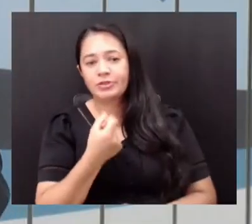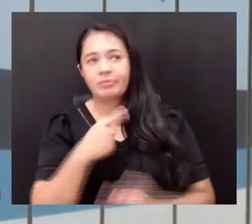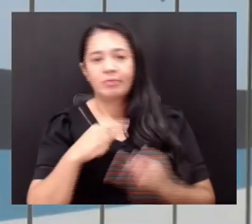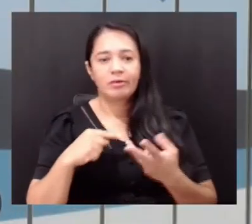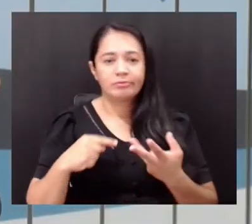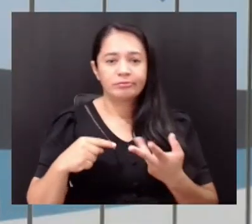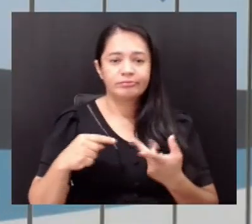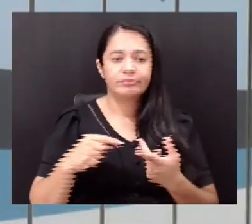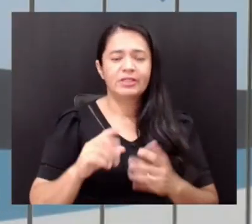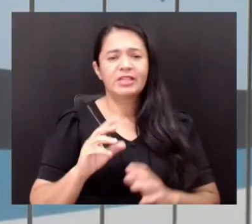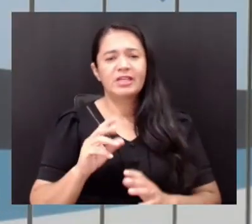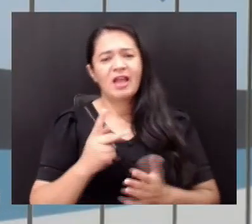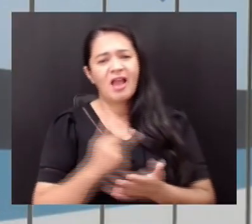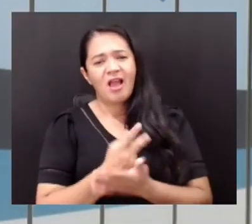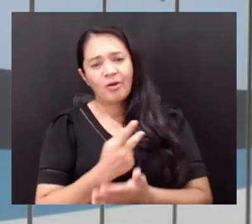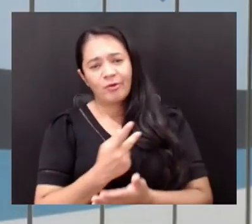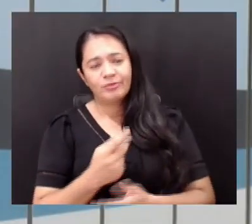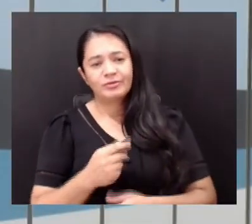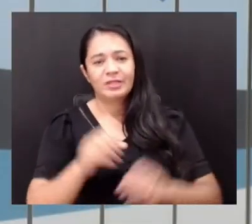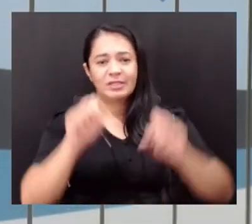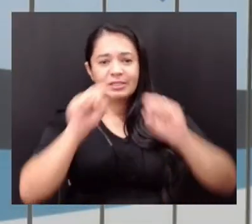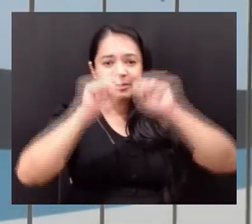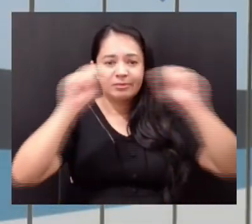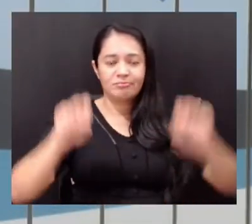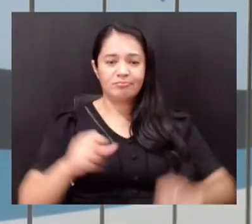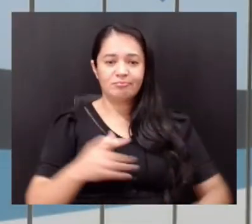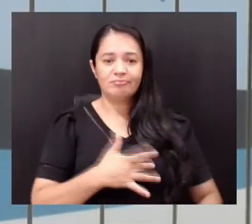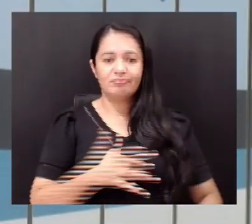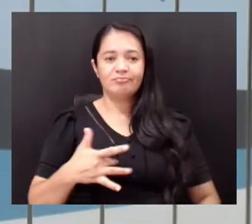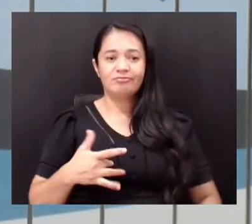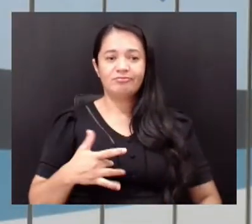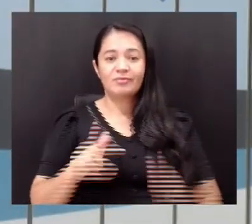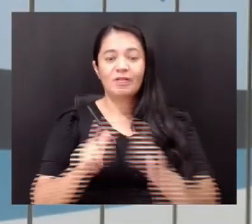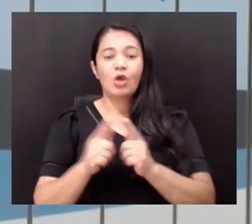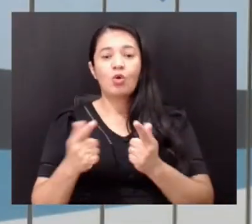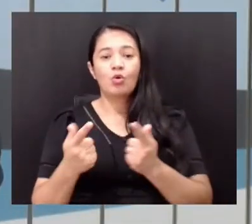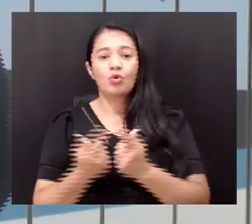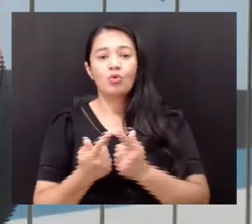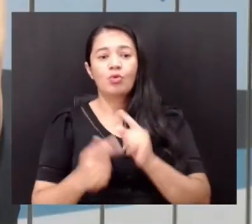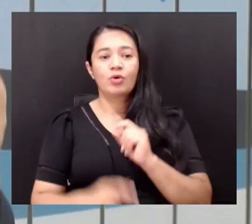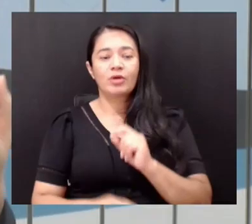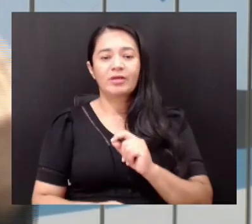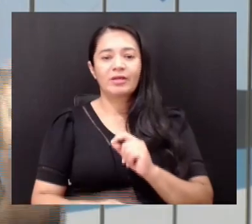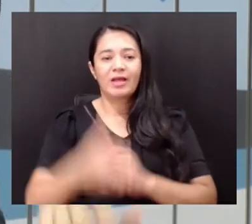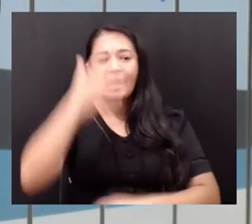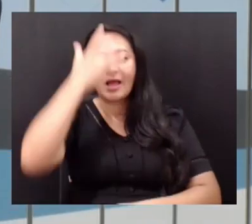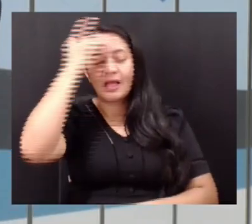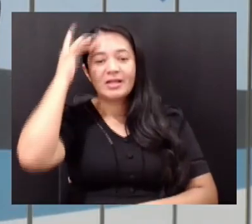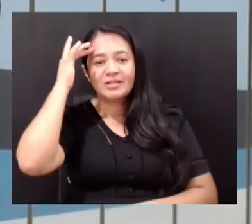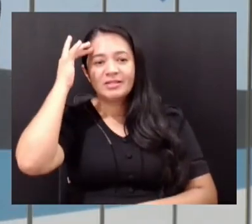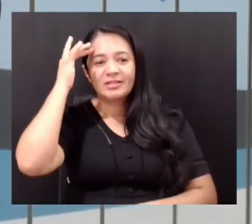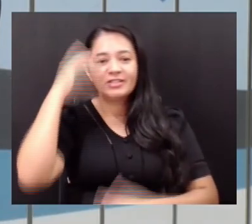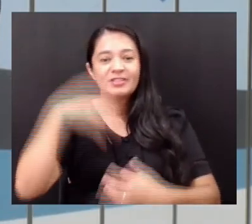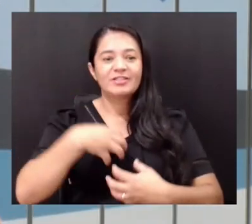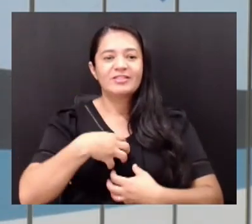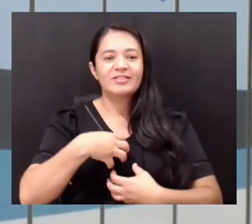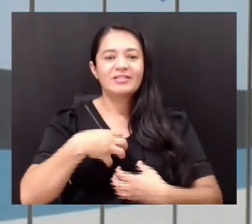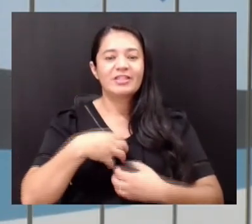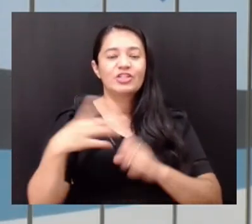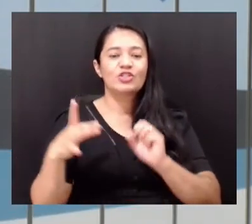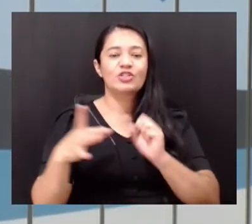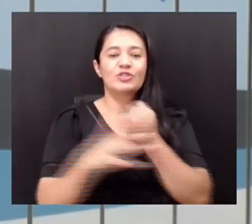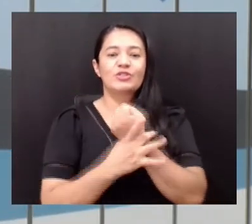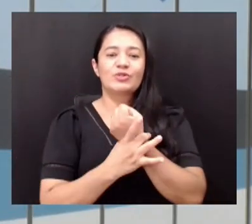no sistema da saúde, são as equipes onde mais as pessoas se sentem seguras, onde